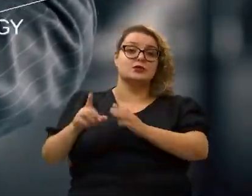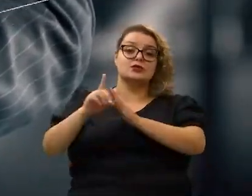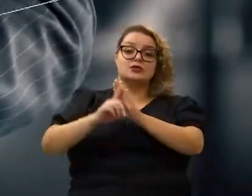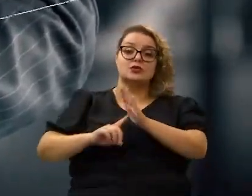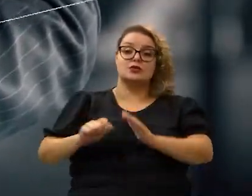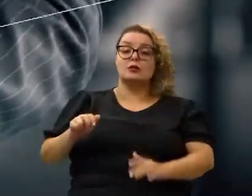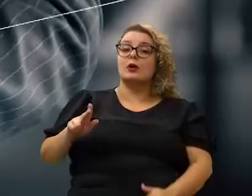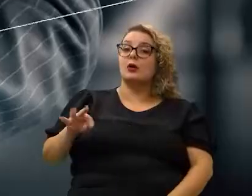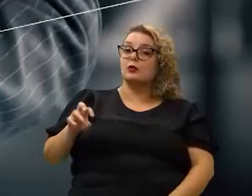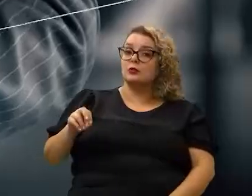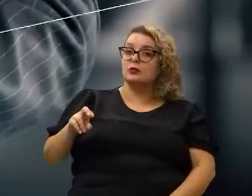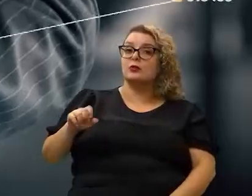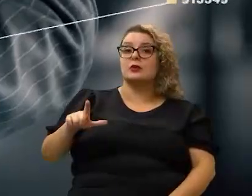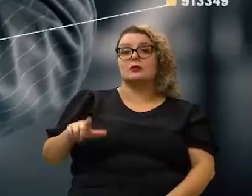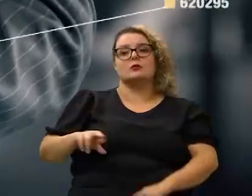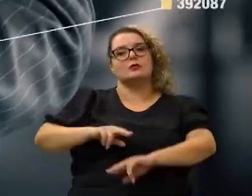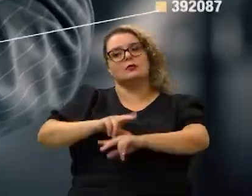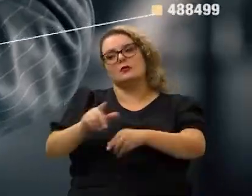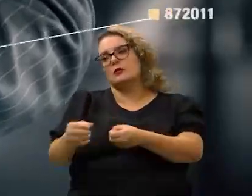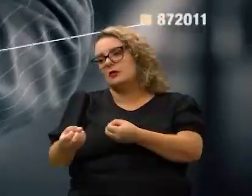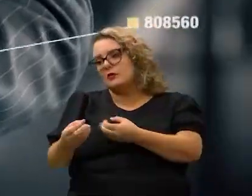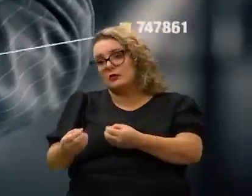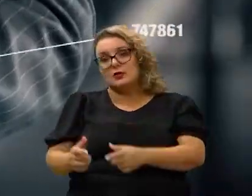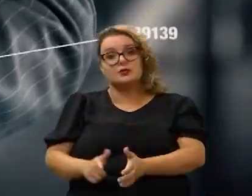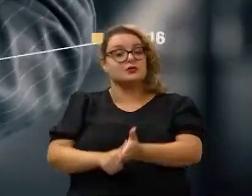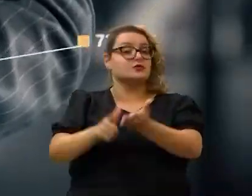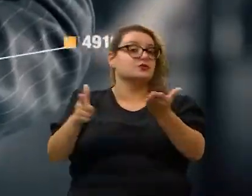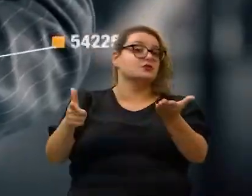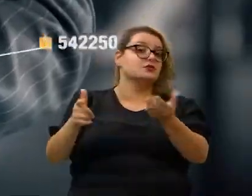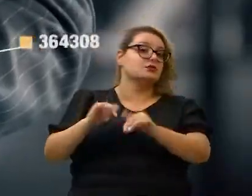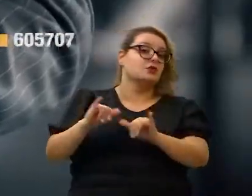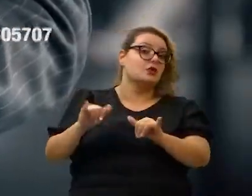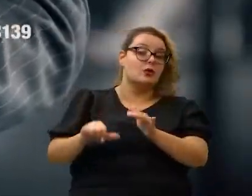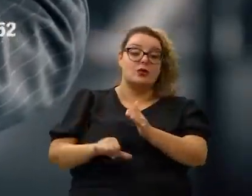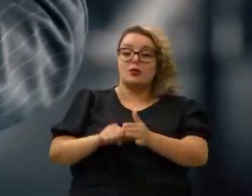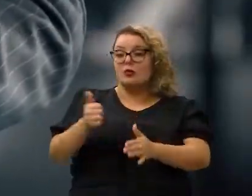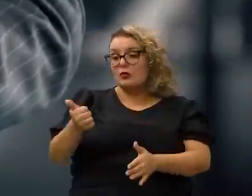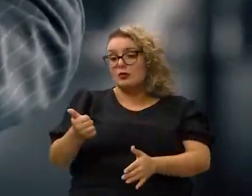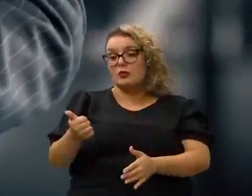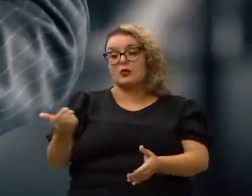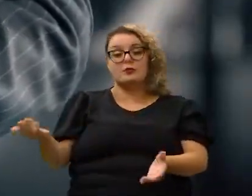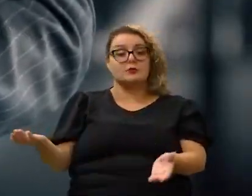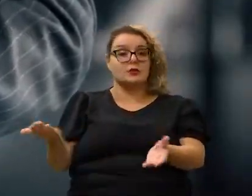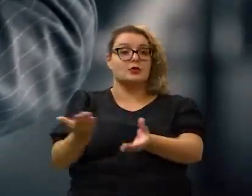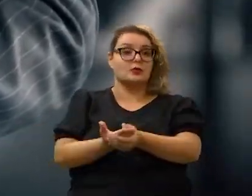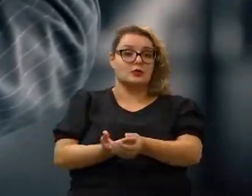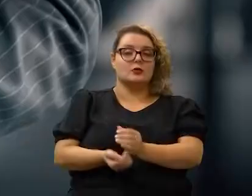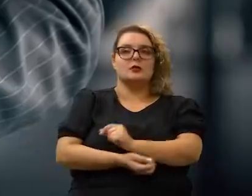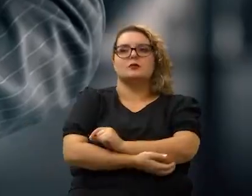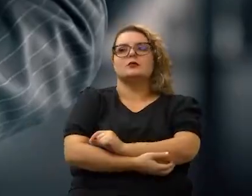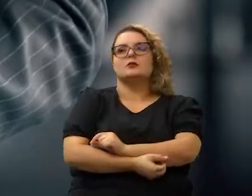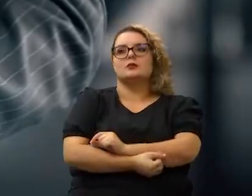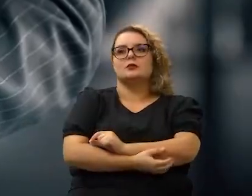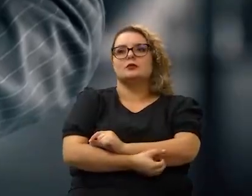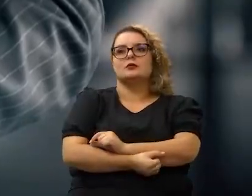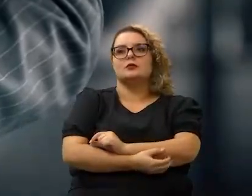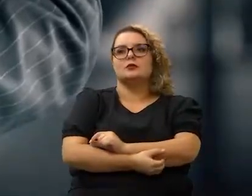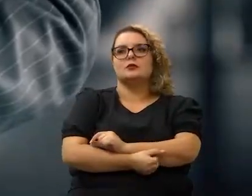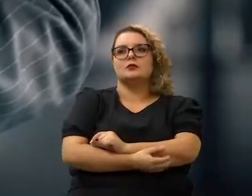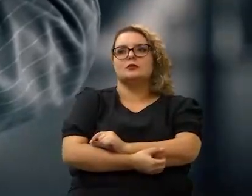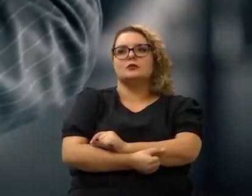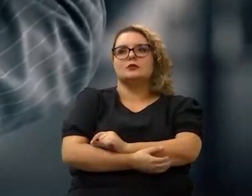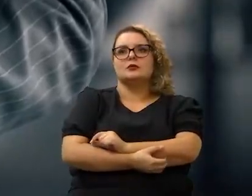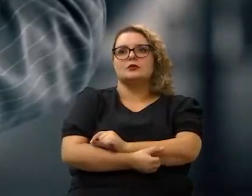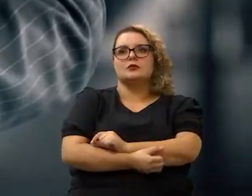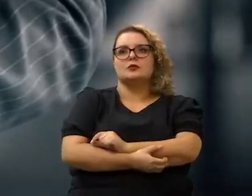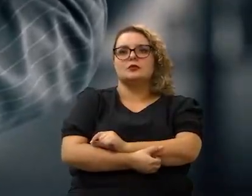autorais. Então tem muita informação de grandes jornais. O primeiro a processar o ChatGPT, lá, a empresa